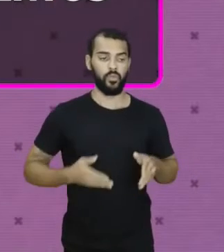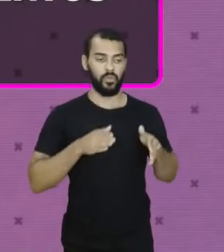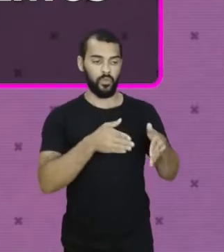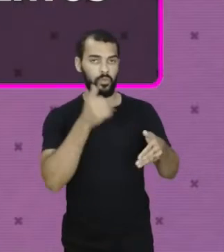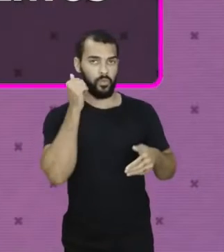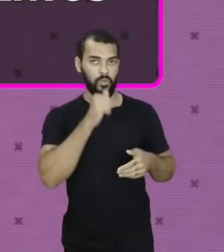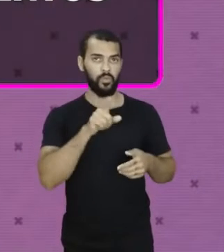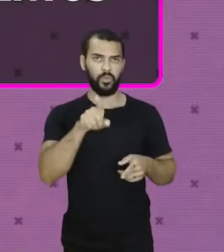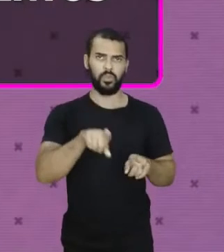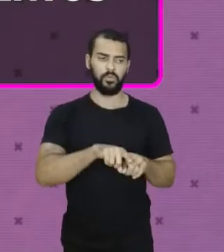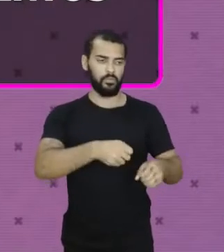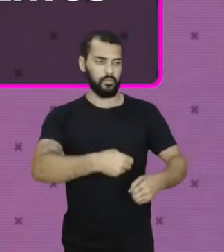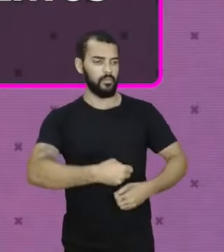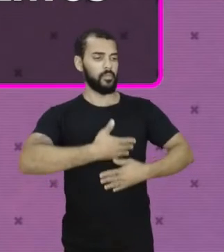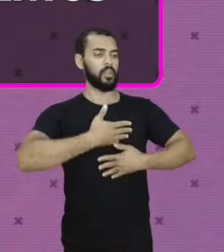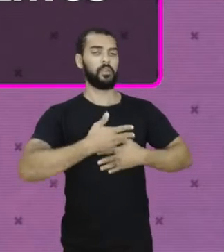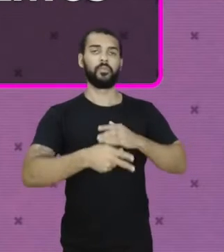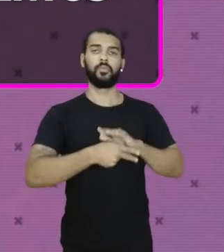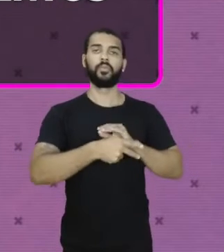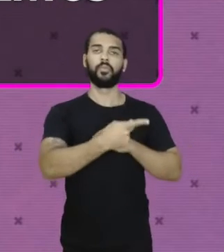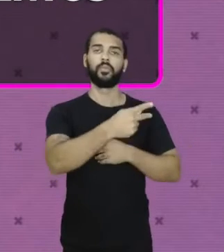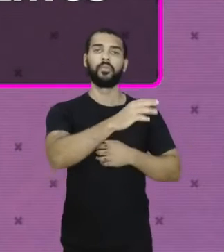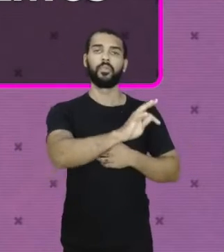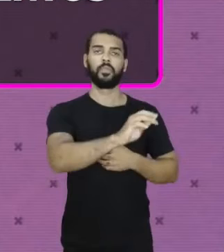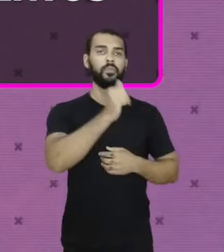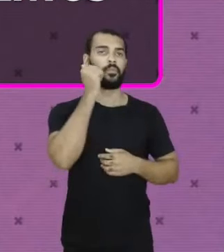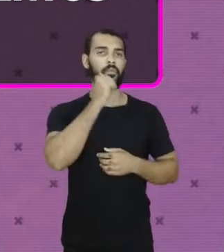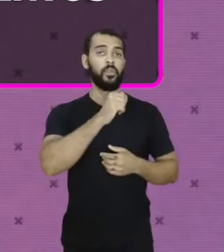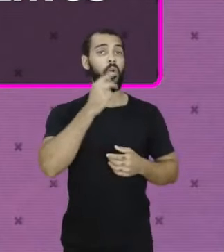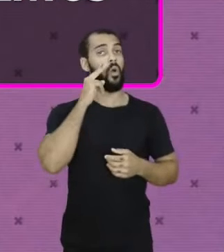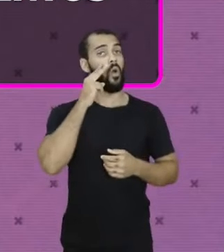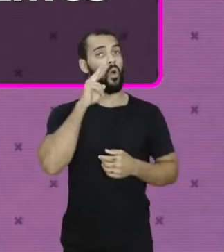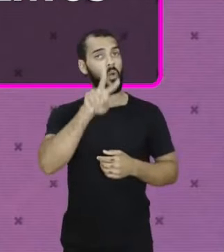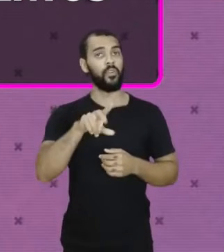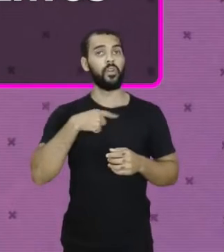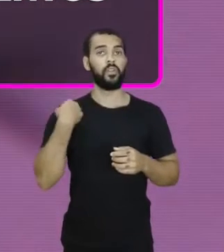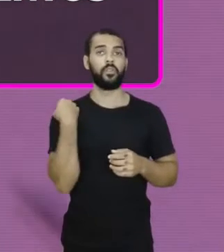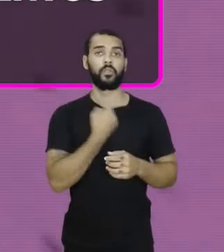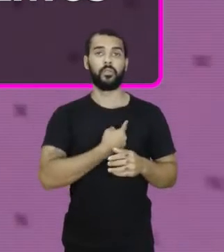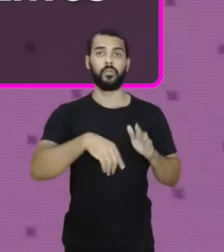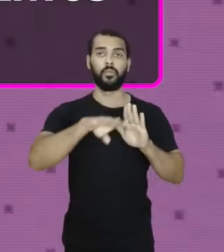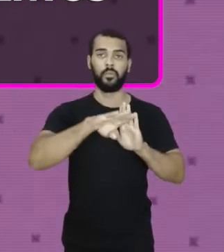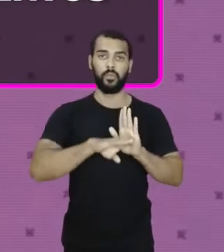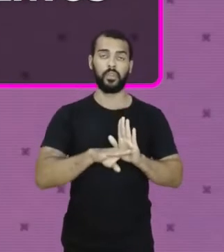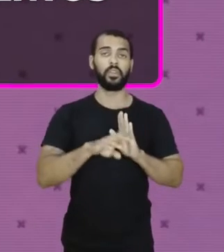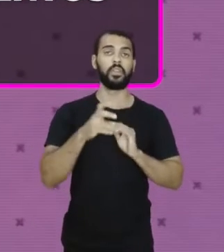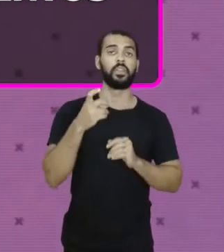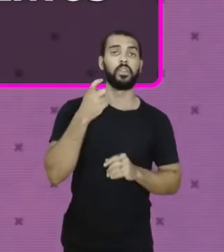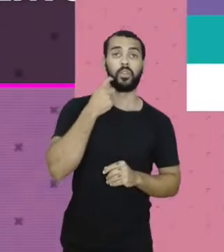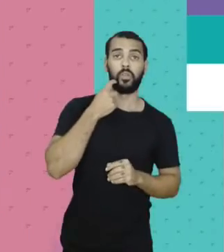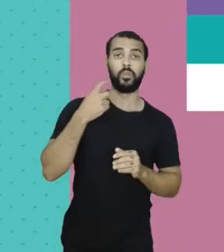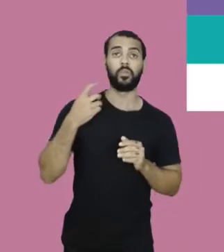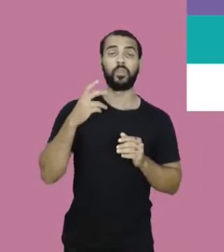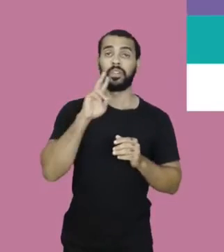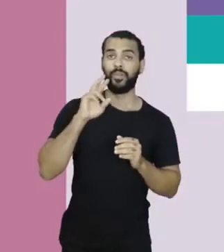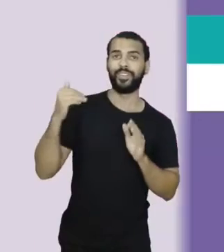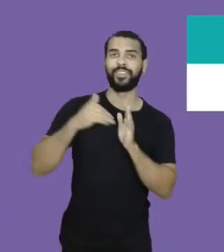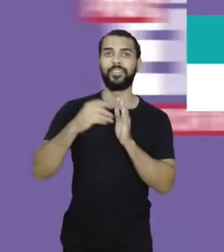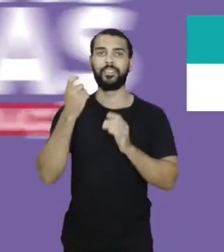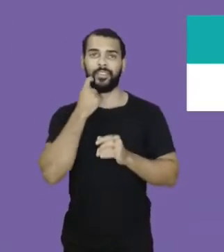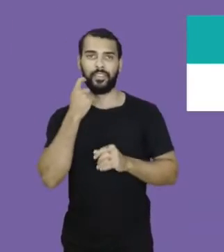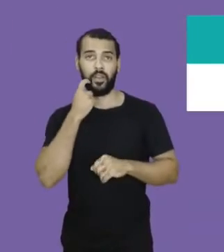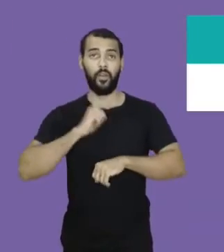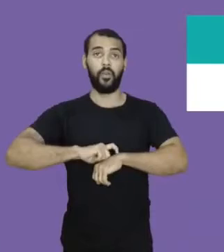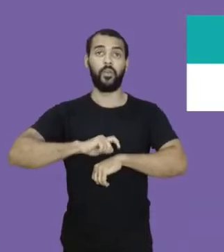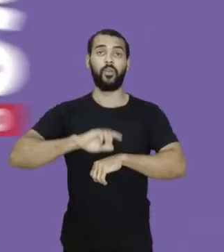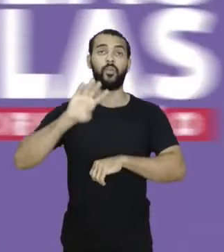você se inspira na luta política das petistas, não perca nossa programação, de segunda a sexta-feira, sempre às